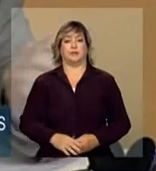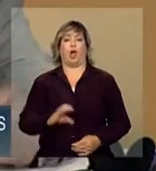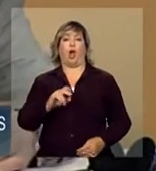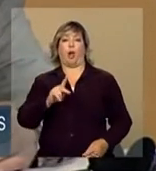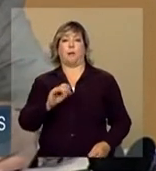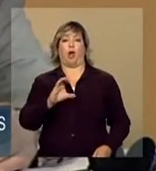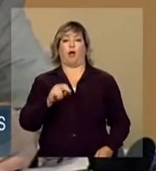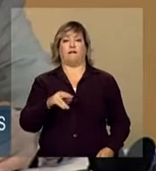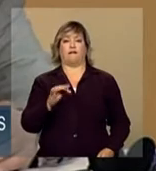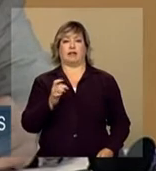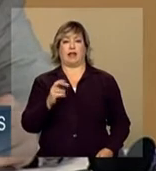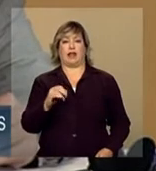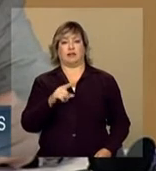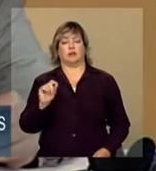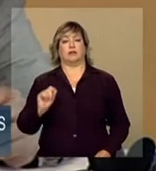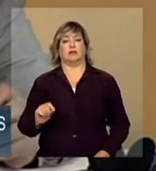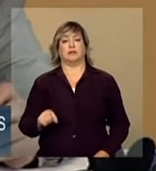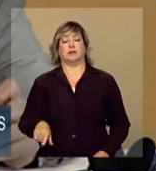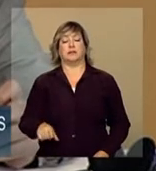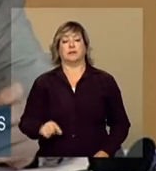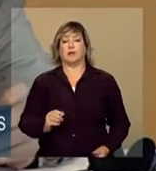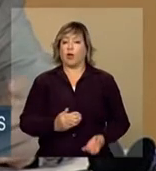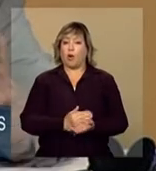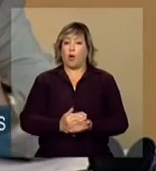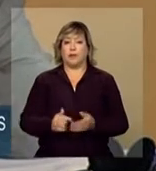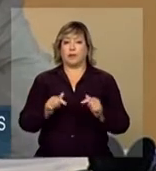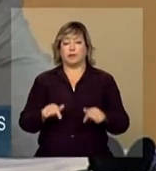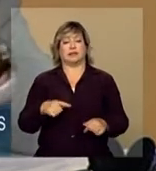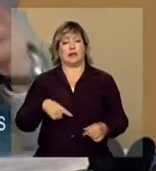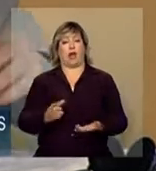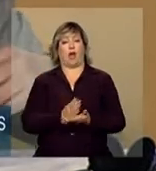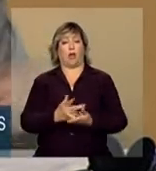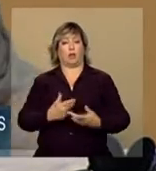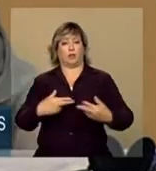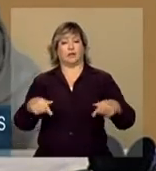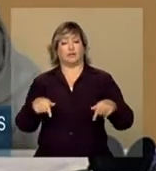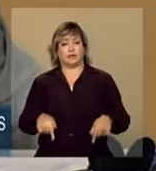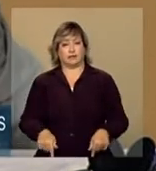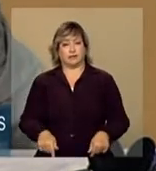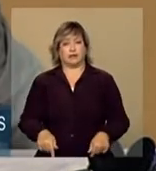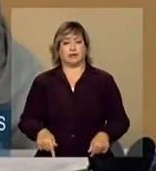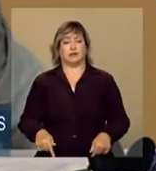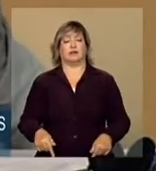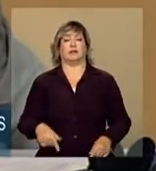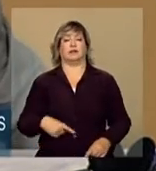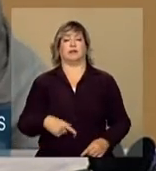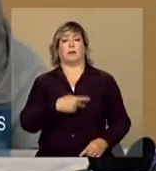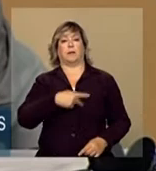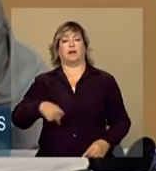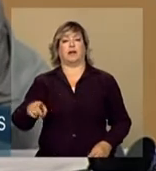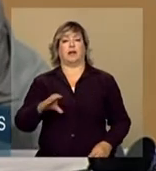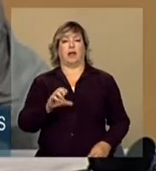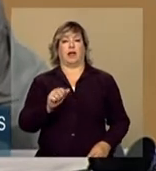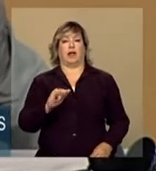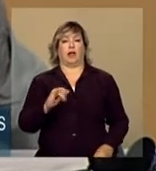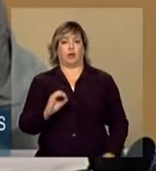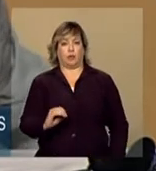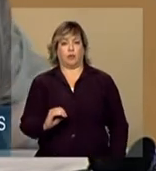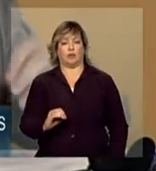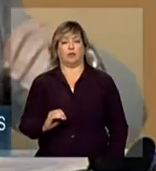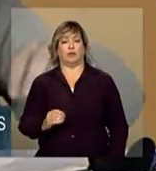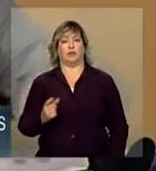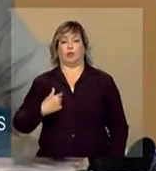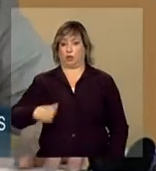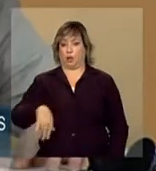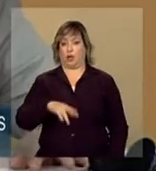A forma preliminar, inicial, são esses alguns elementos que, então, o presidente Caio Bonilha e